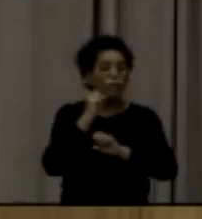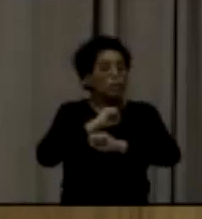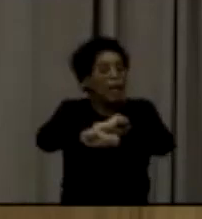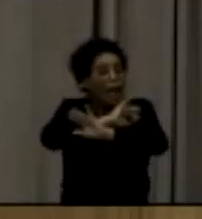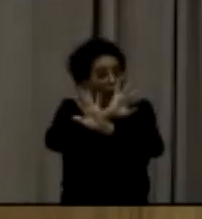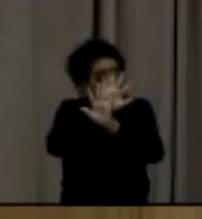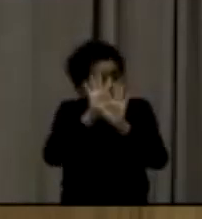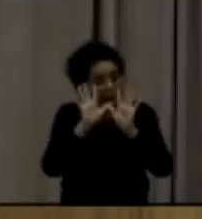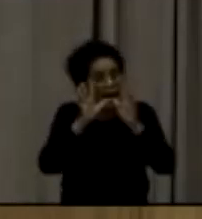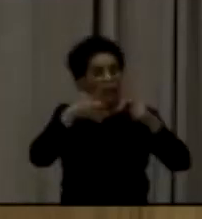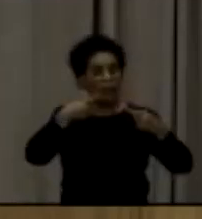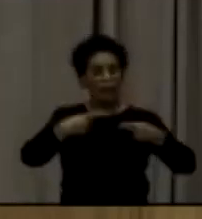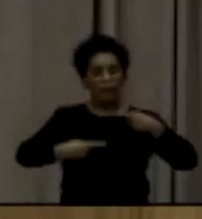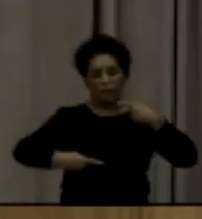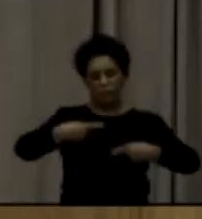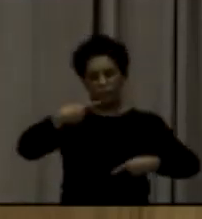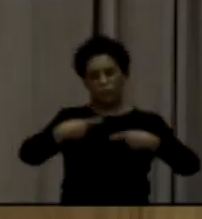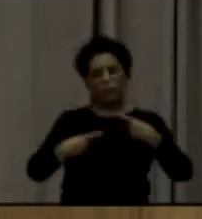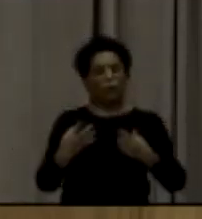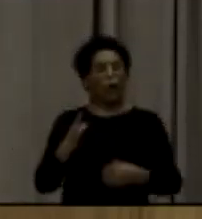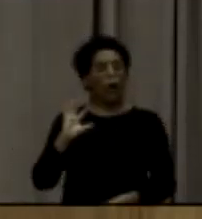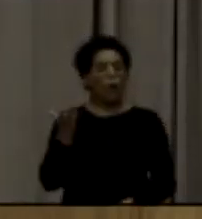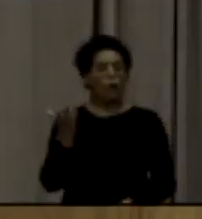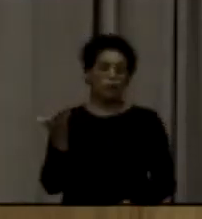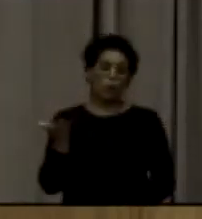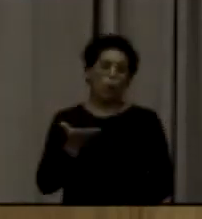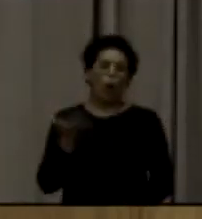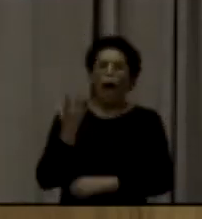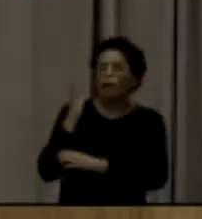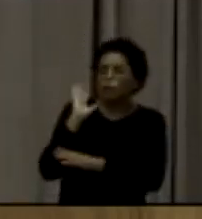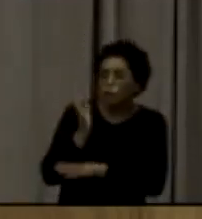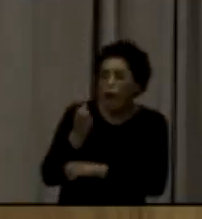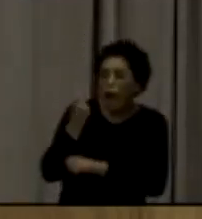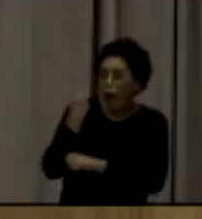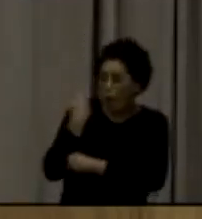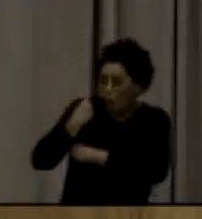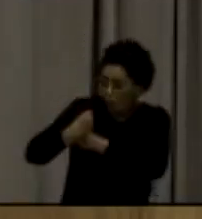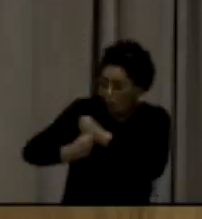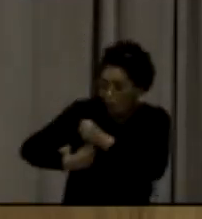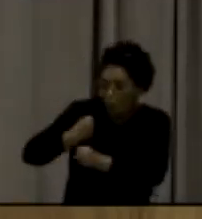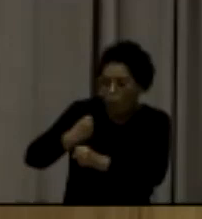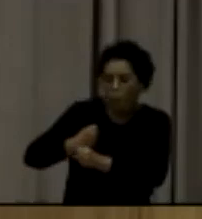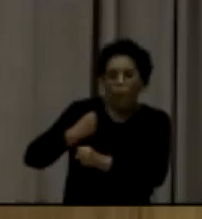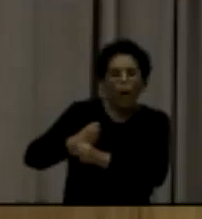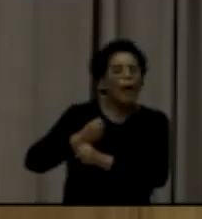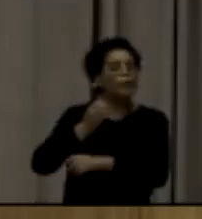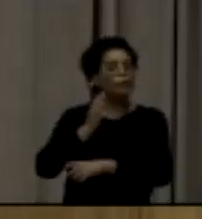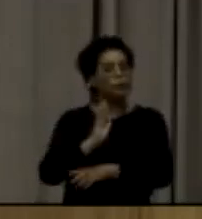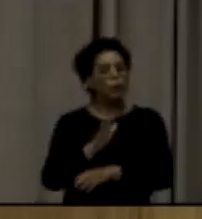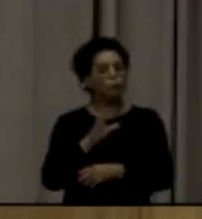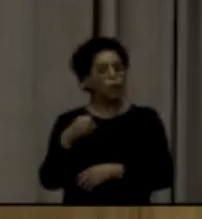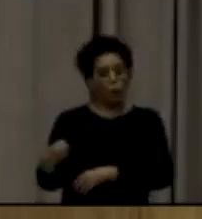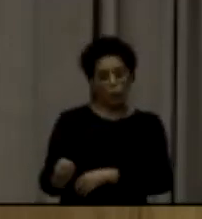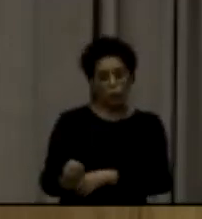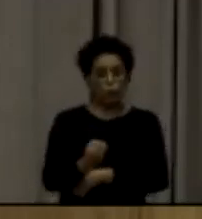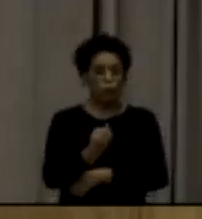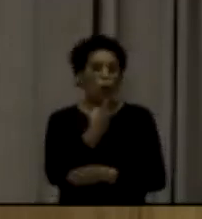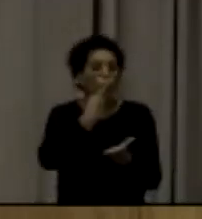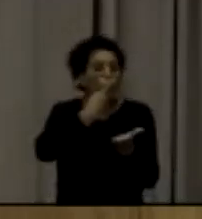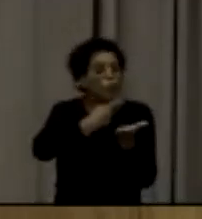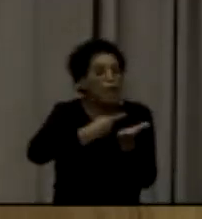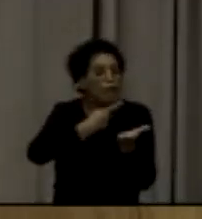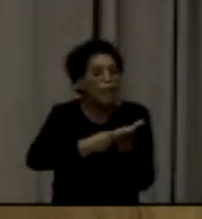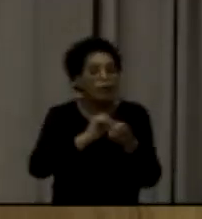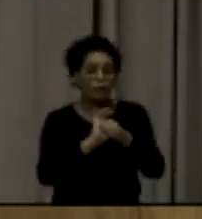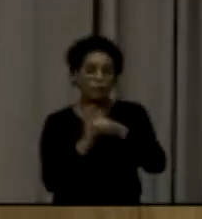claro nas discussões que estão ocorrendo nesse momento, já há um ano, em relação ao novo tratado